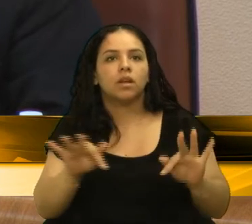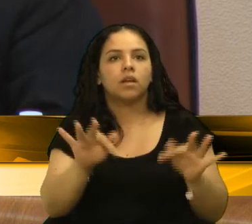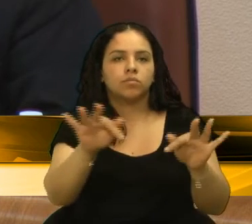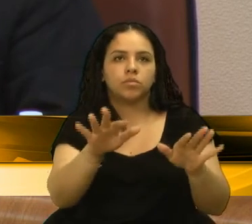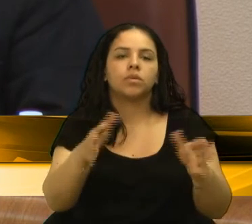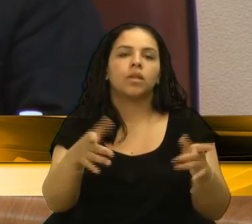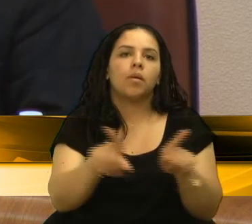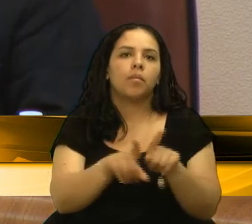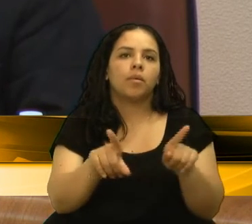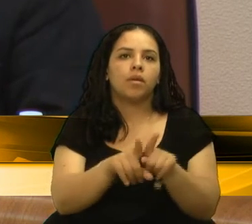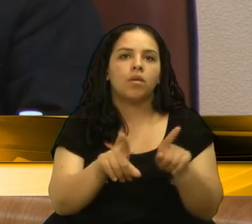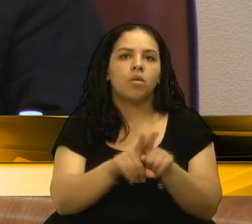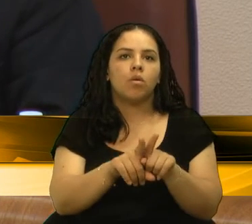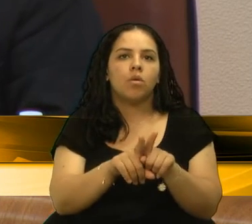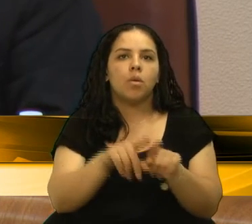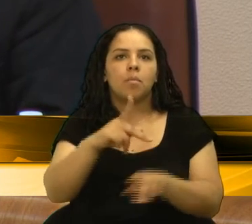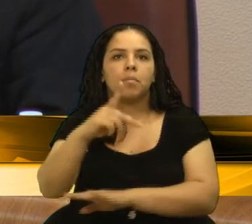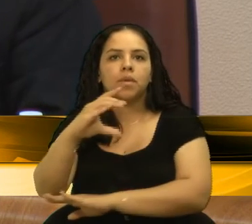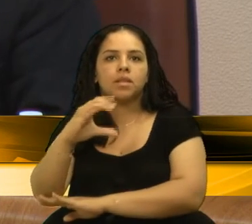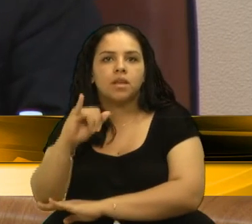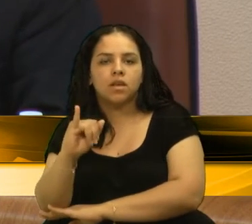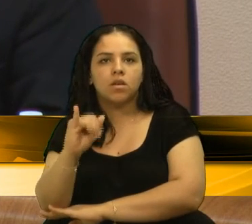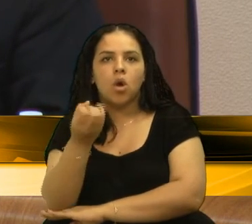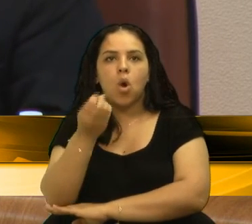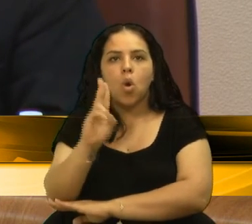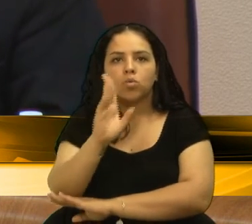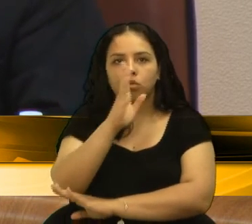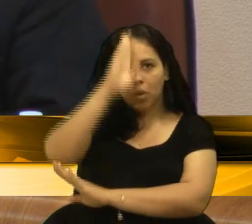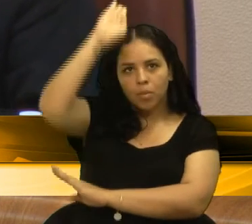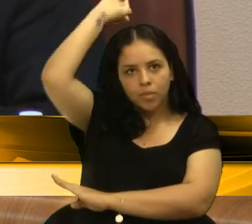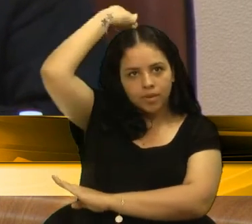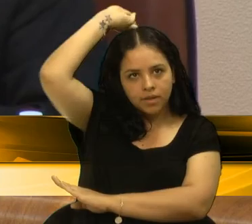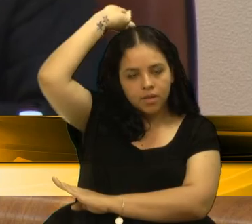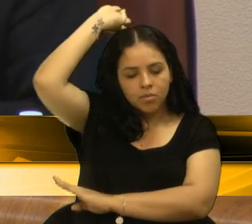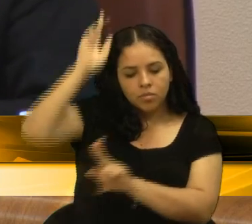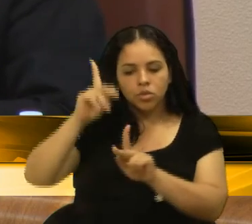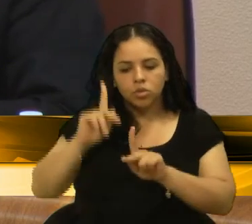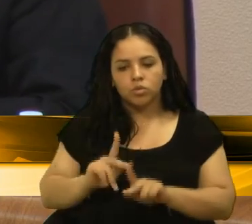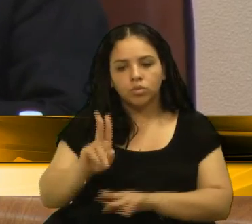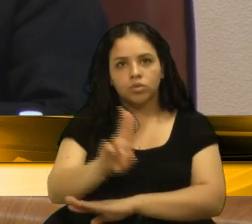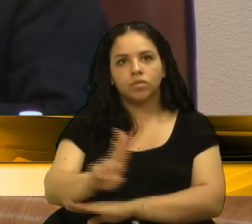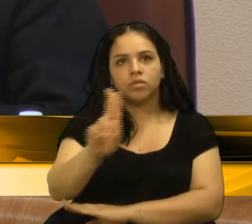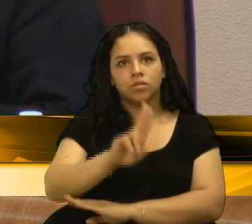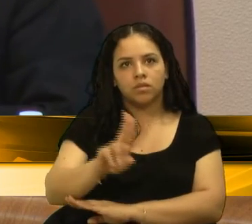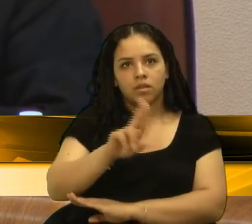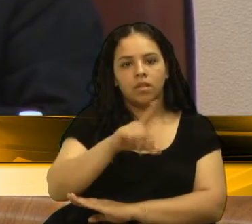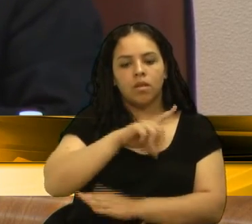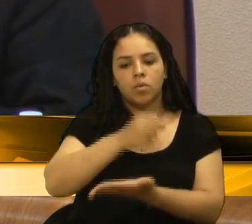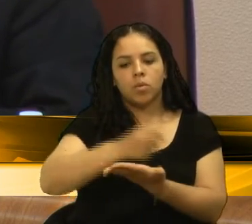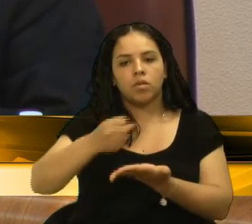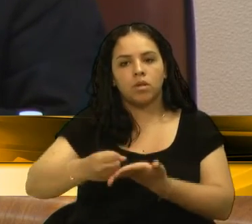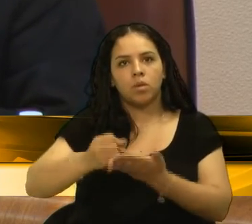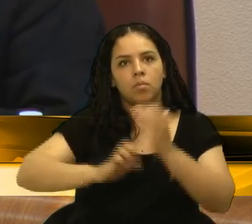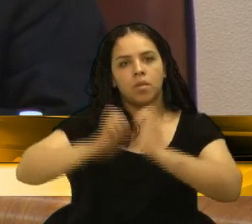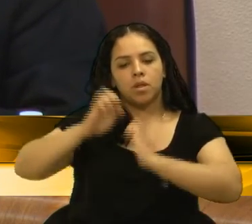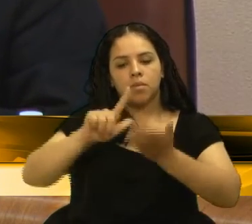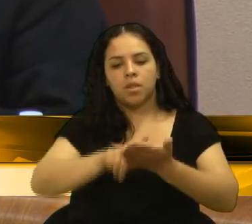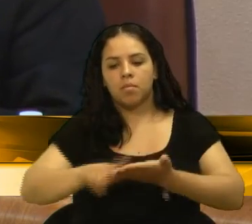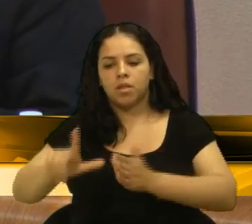o laudo do PPCI ou alvará do PPCI dos bombeiros, locação dos bombeiros para o público, a contratação de alguma empresa para a limpeza